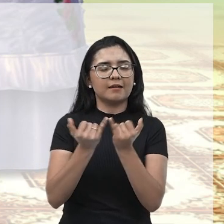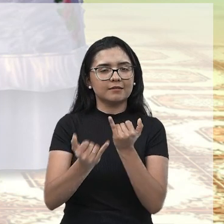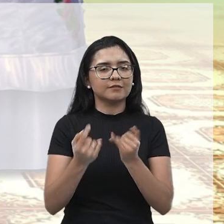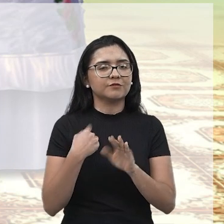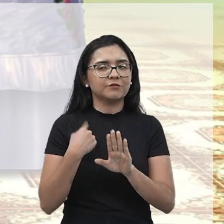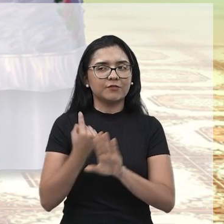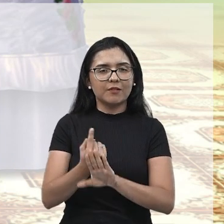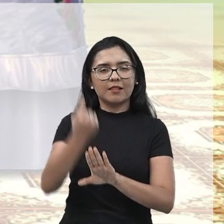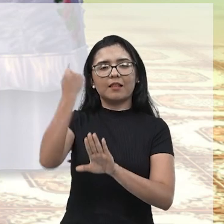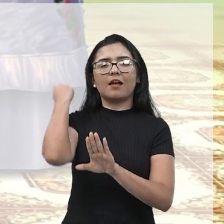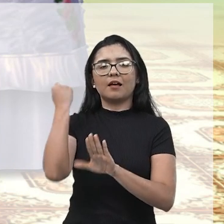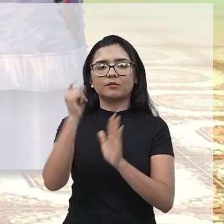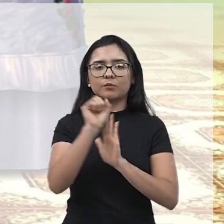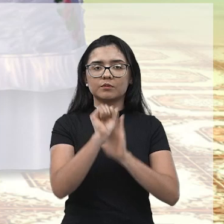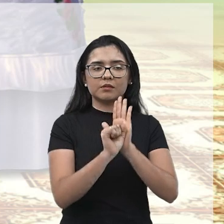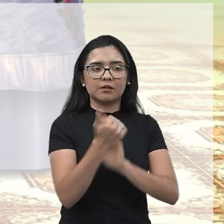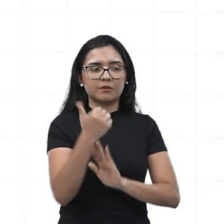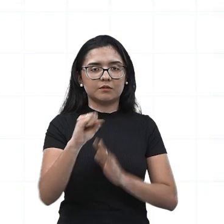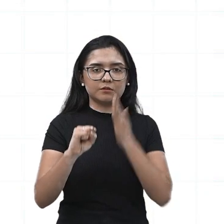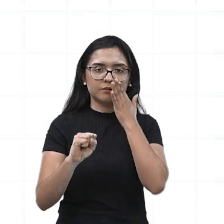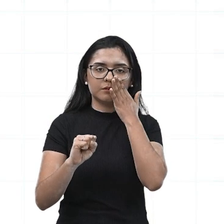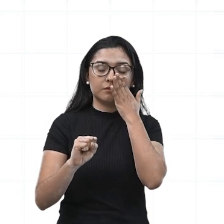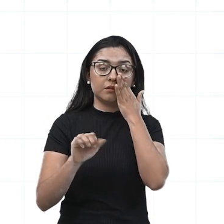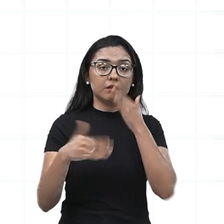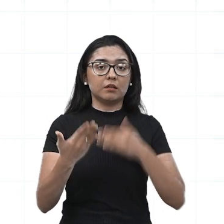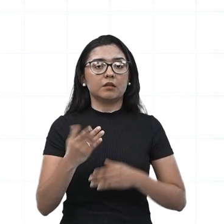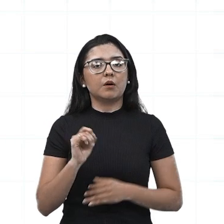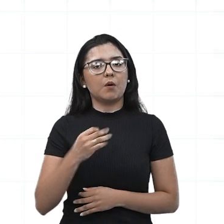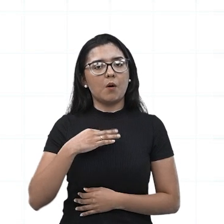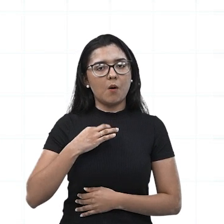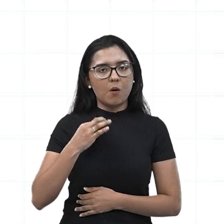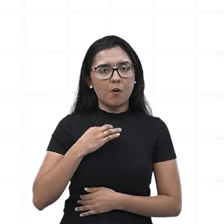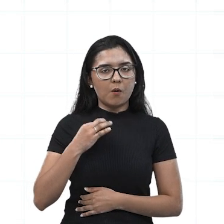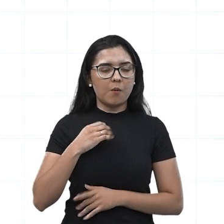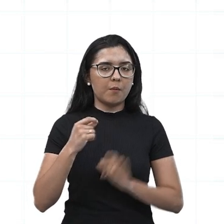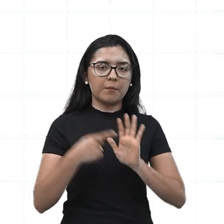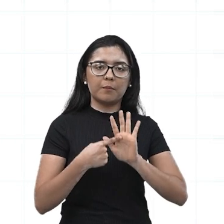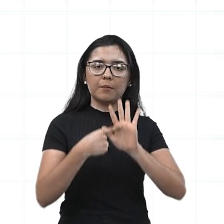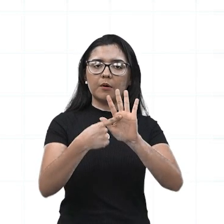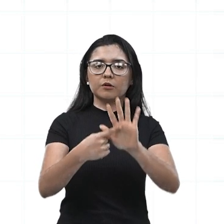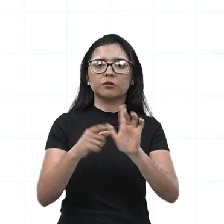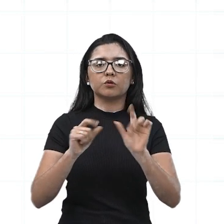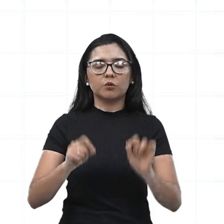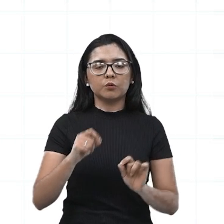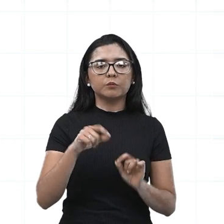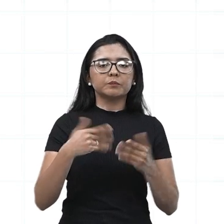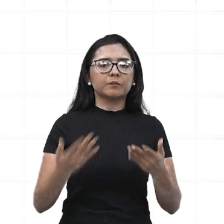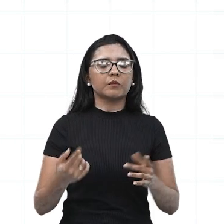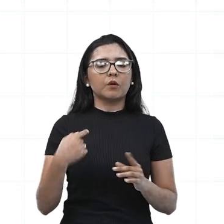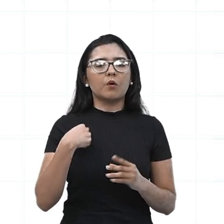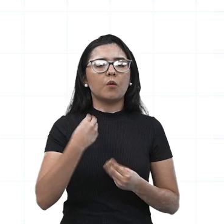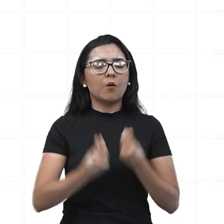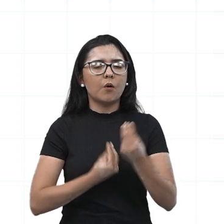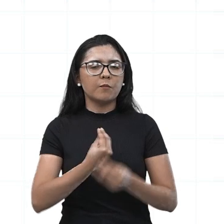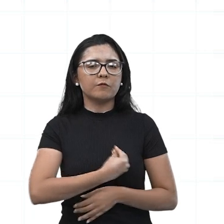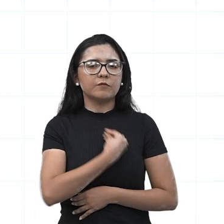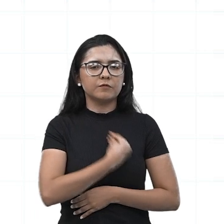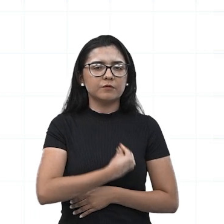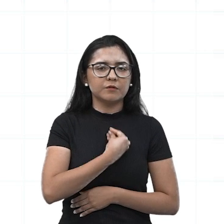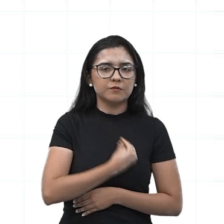século XVIII. Então, o vestuário, ele reflete o estilo de vida e a cultura